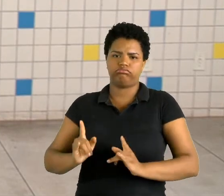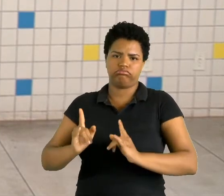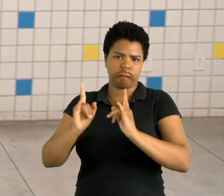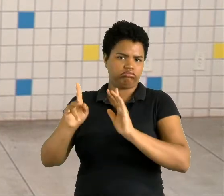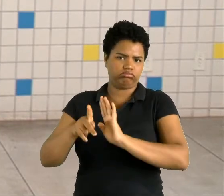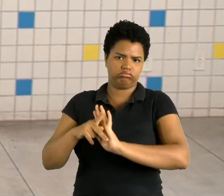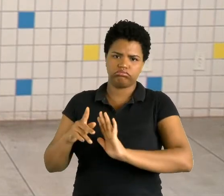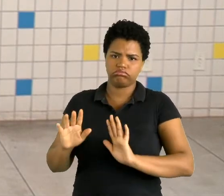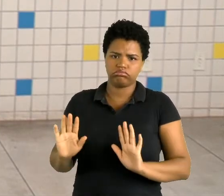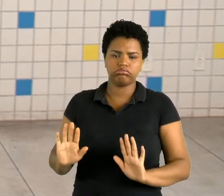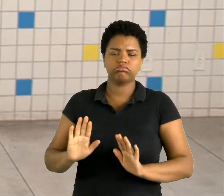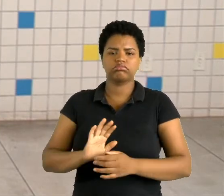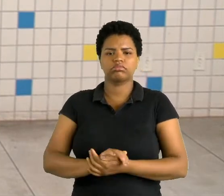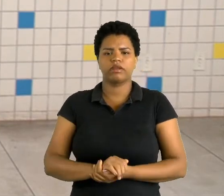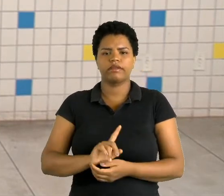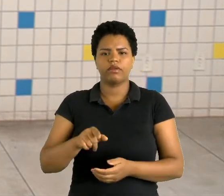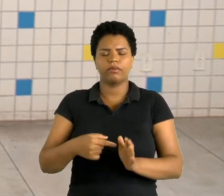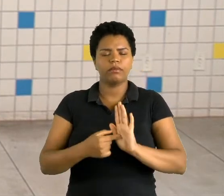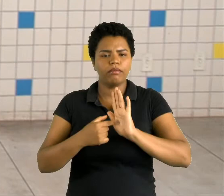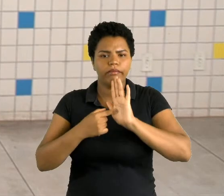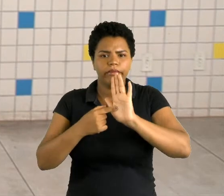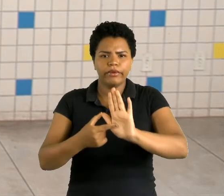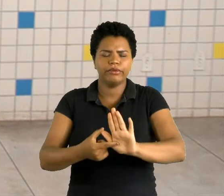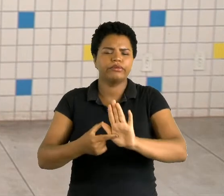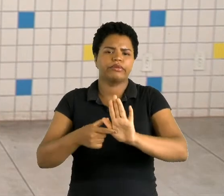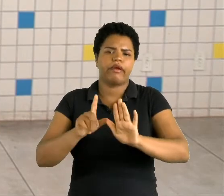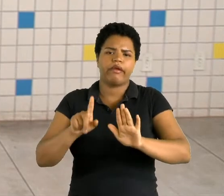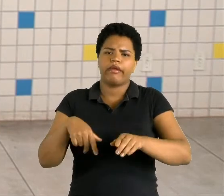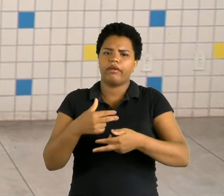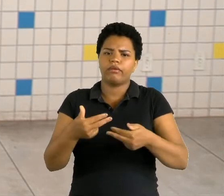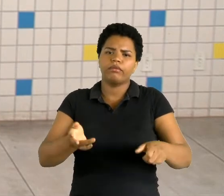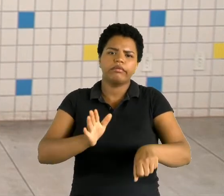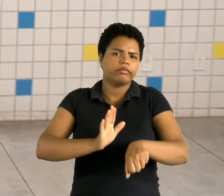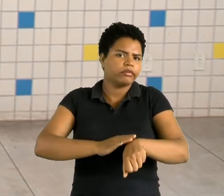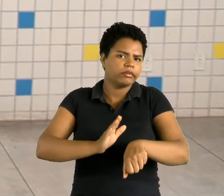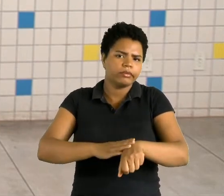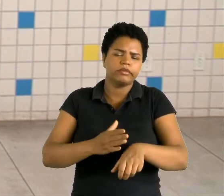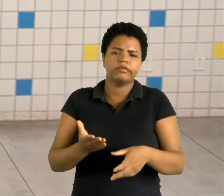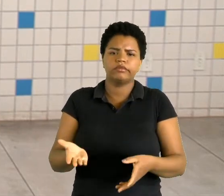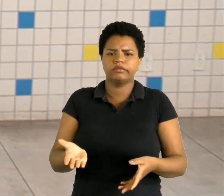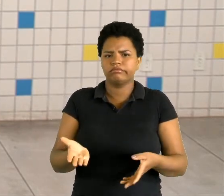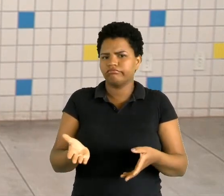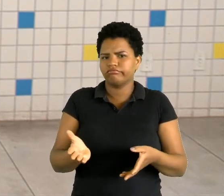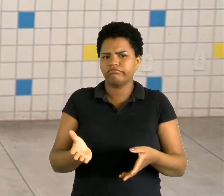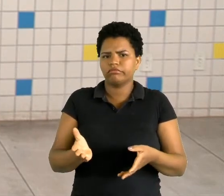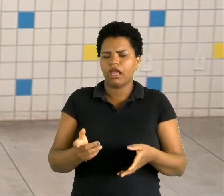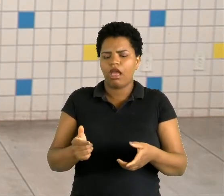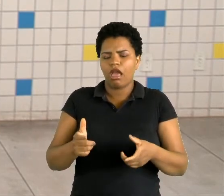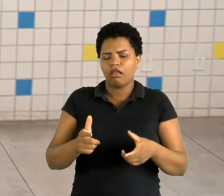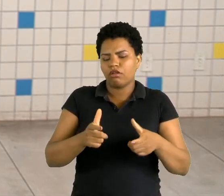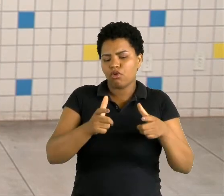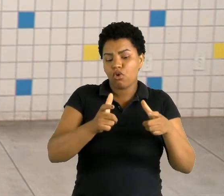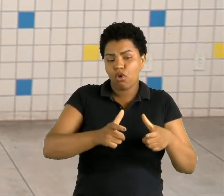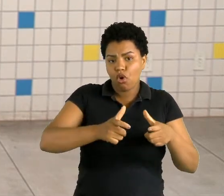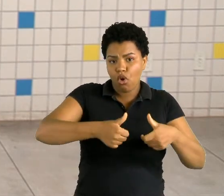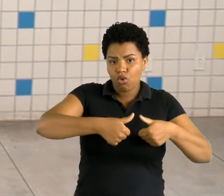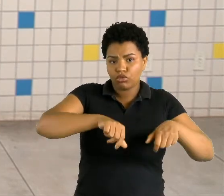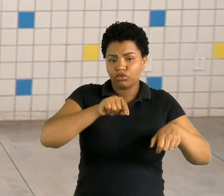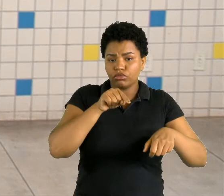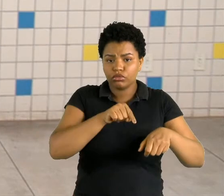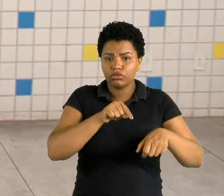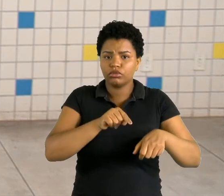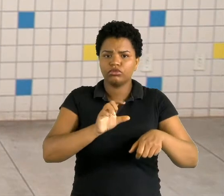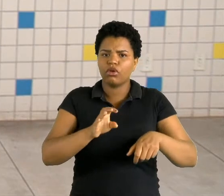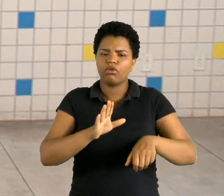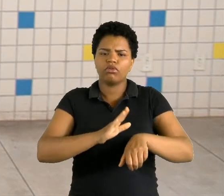nesse exemplo, fica evidente que é algo temporário. Ela está ali naquele local por um período de tempo. Então, logo